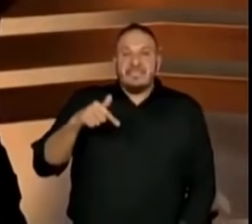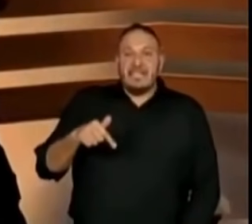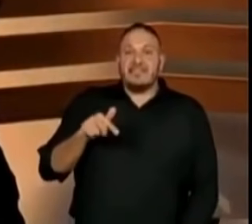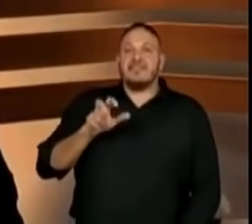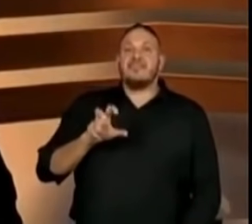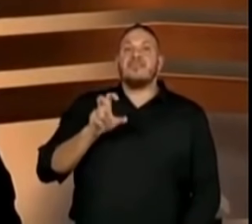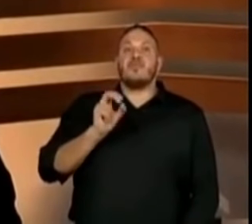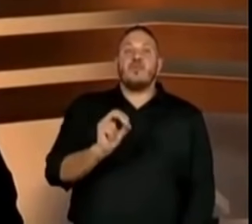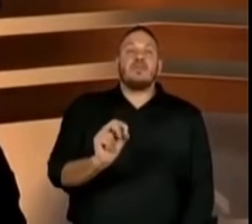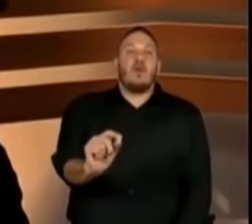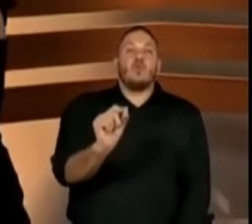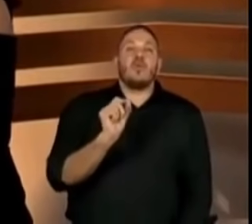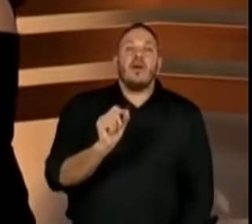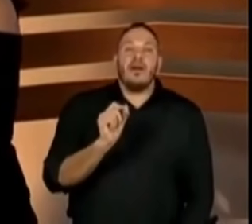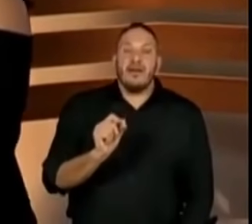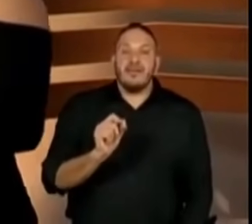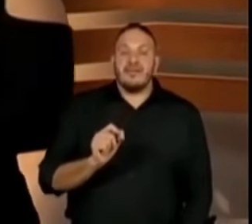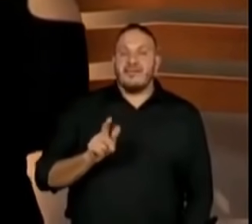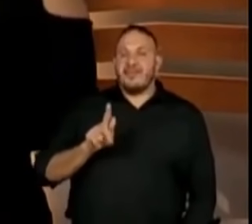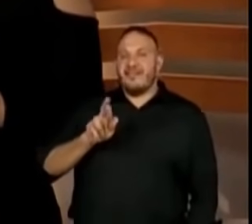750 o quê?